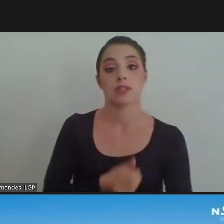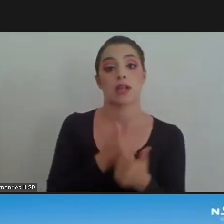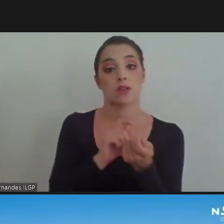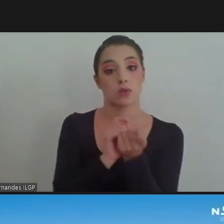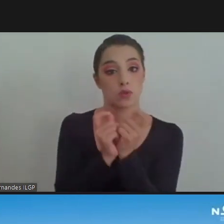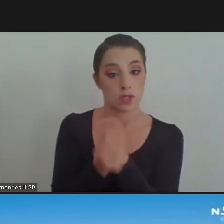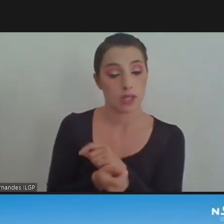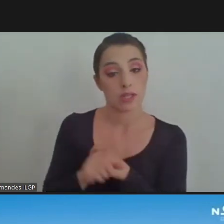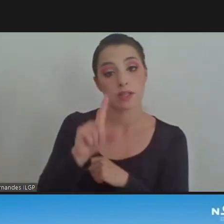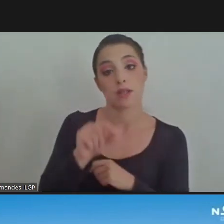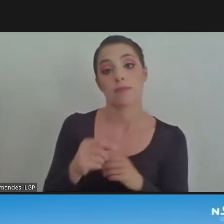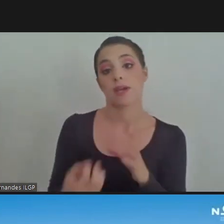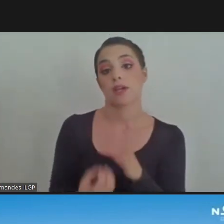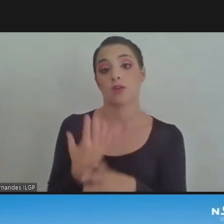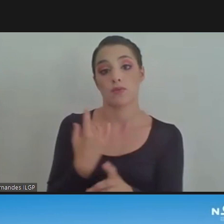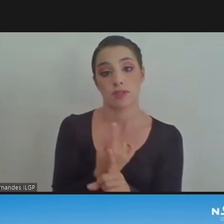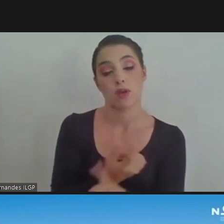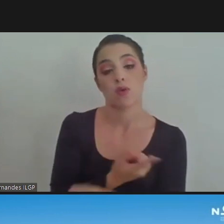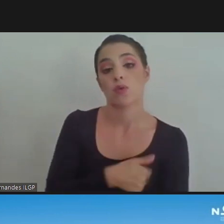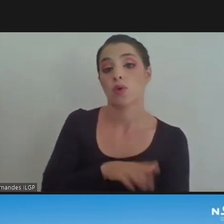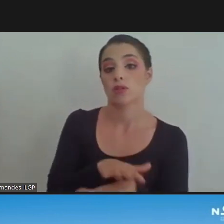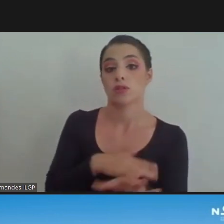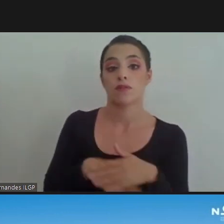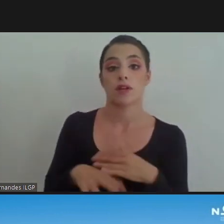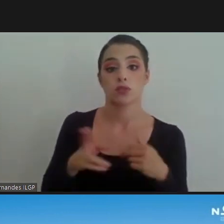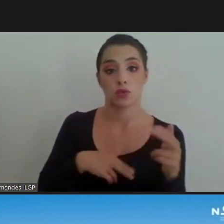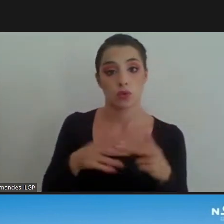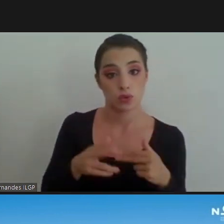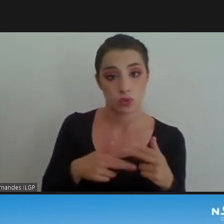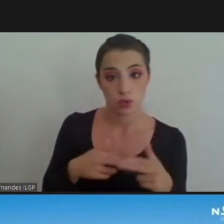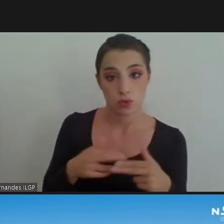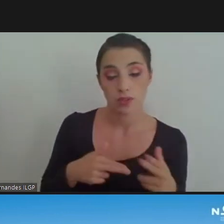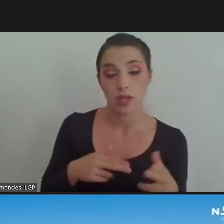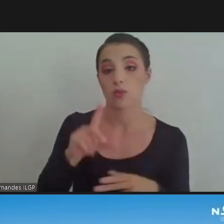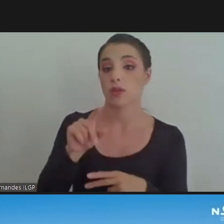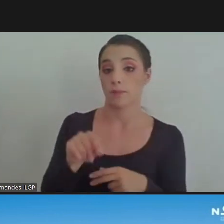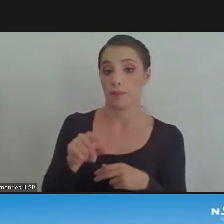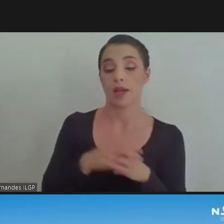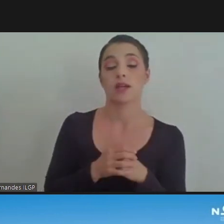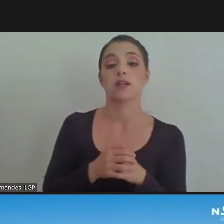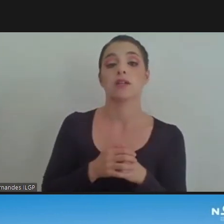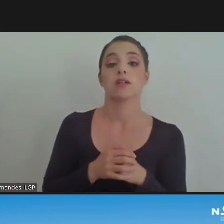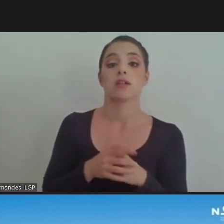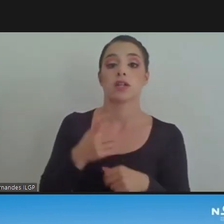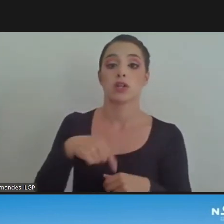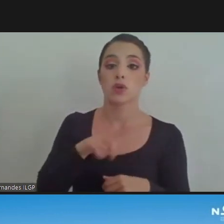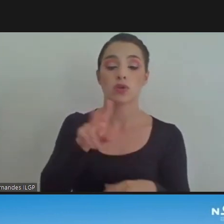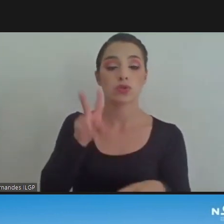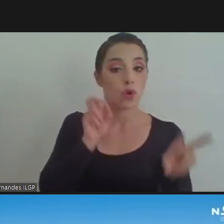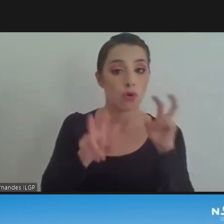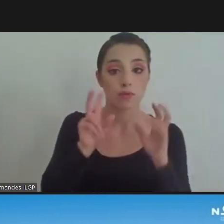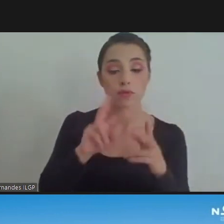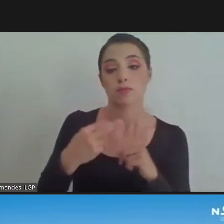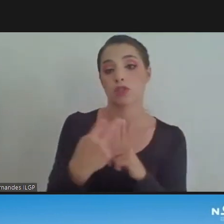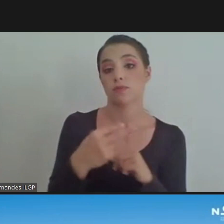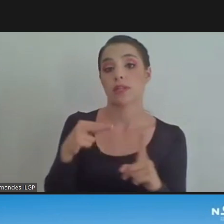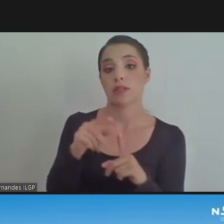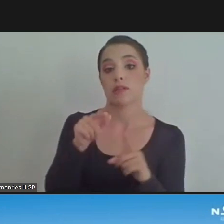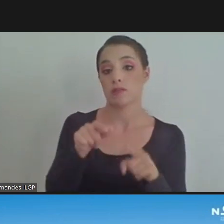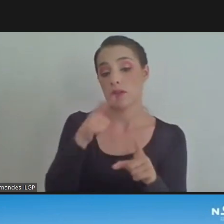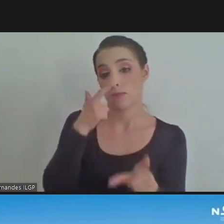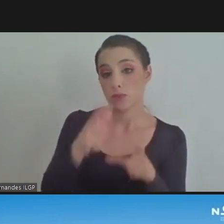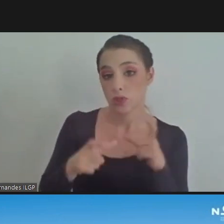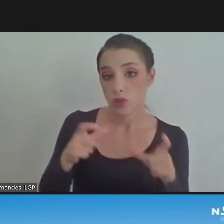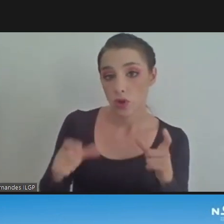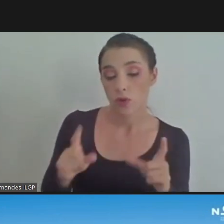a gente busca fazer a construção colaborativa das soluções também, escutando a perspectiva daquela pessoa que